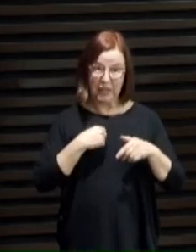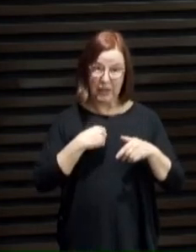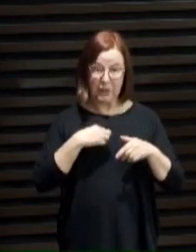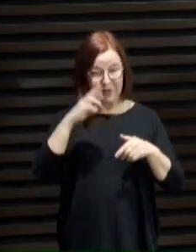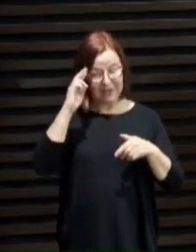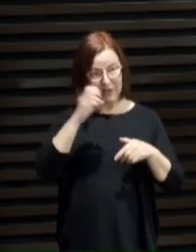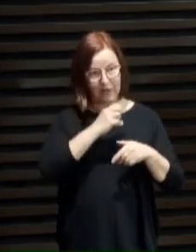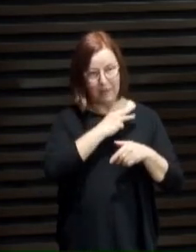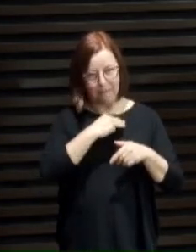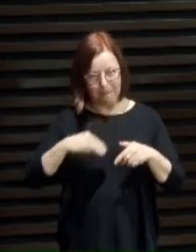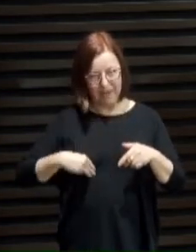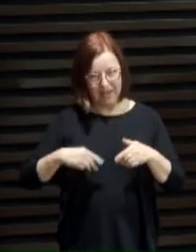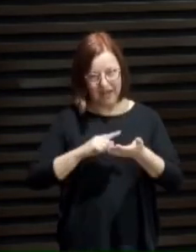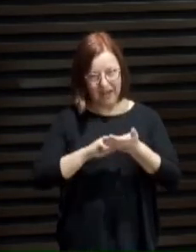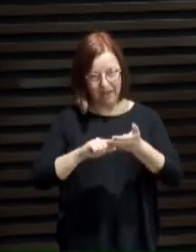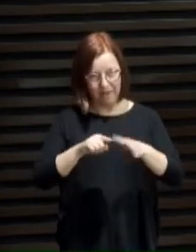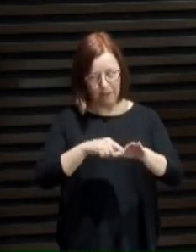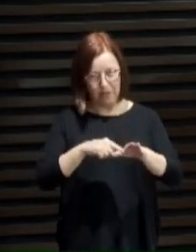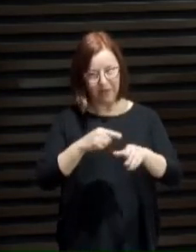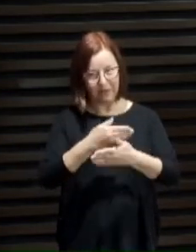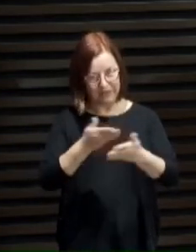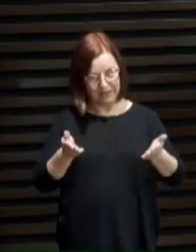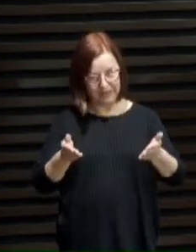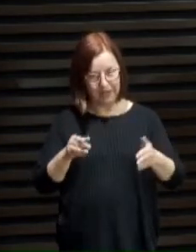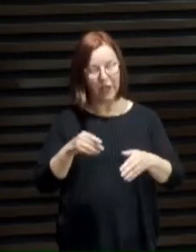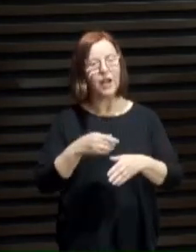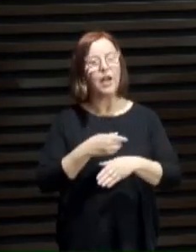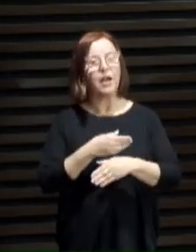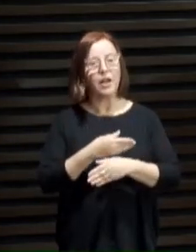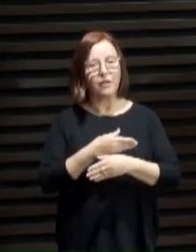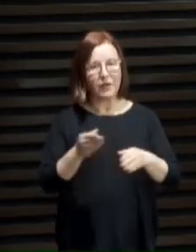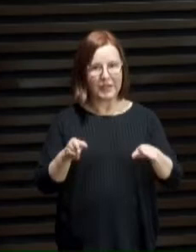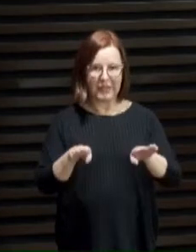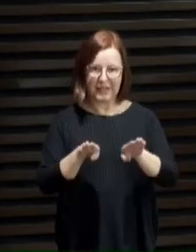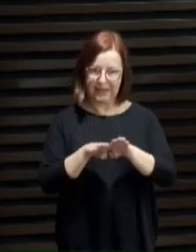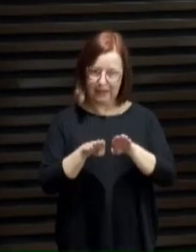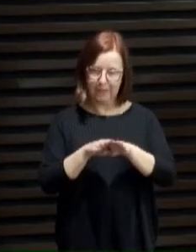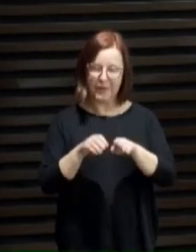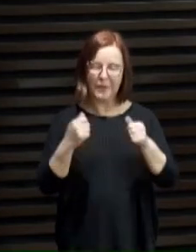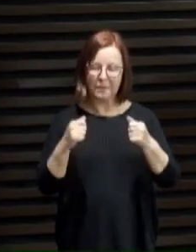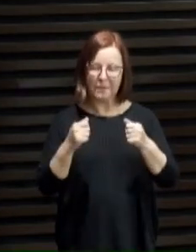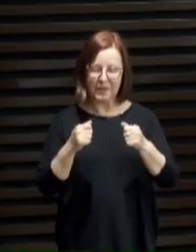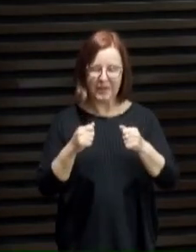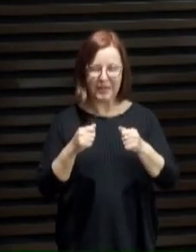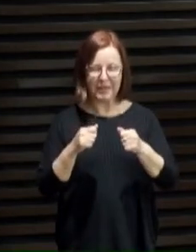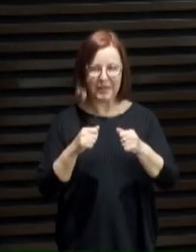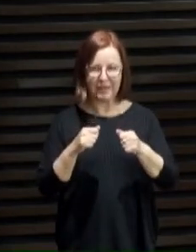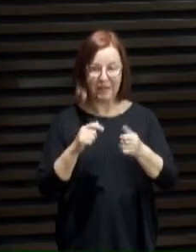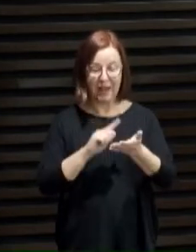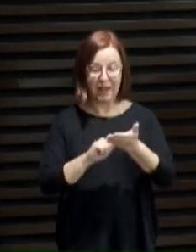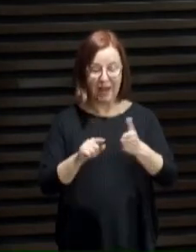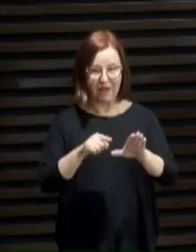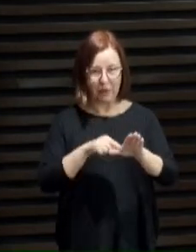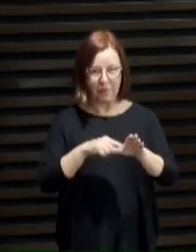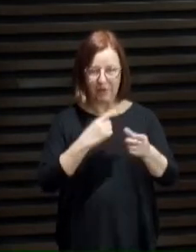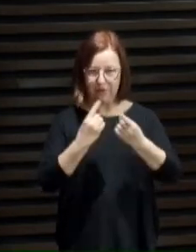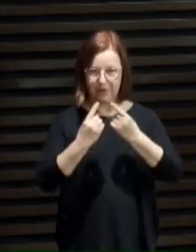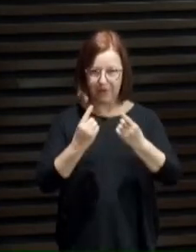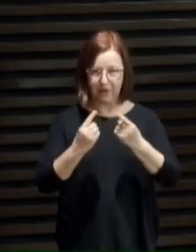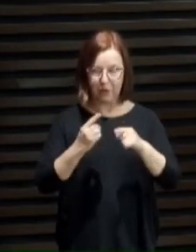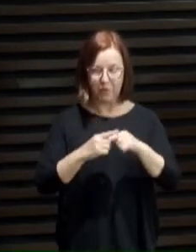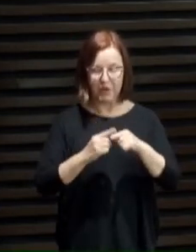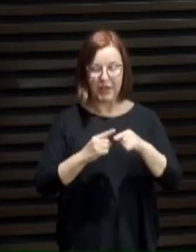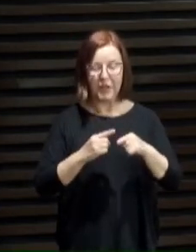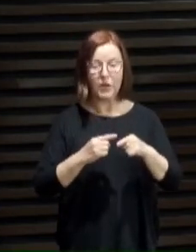de vocês, também vocês devem lavar os pés uns dos outros, porque eu lhes dei o exemplo, para que, como eu